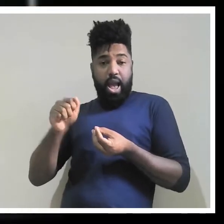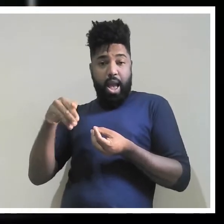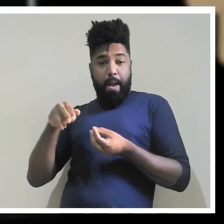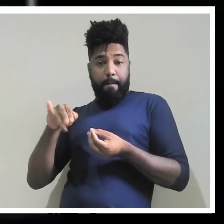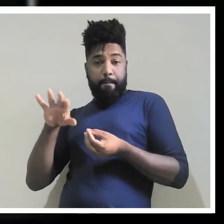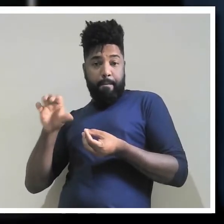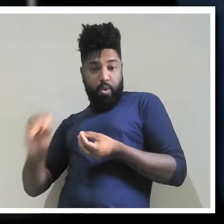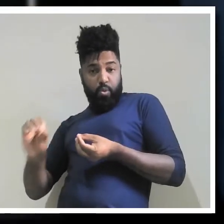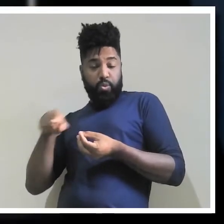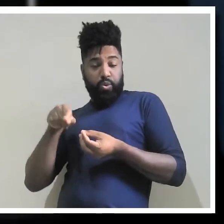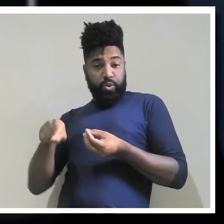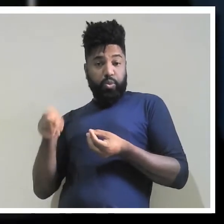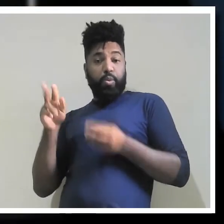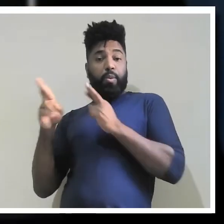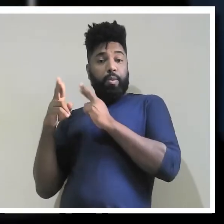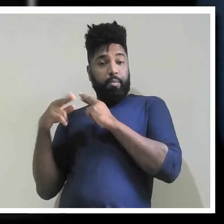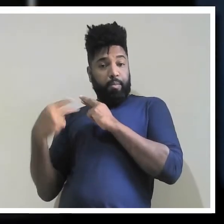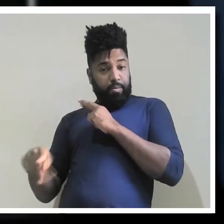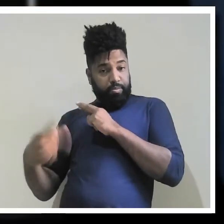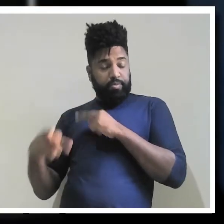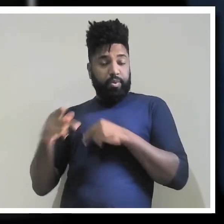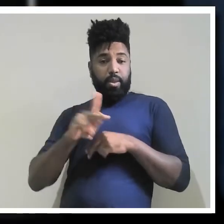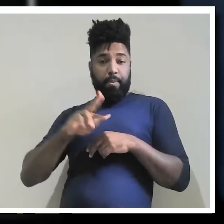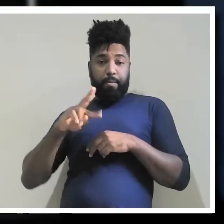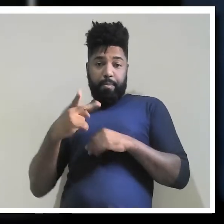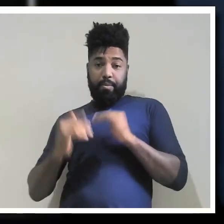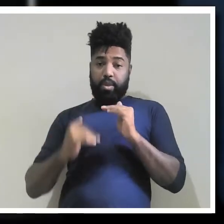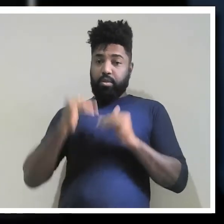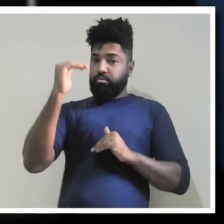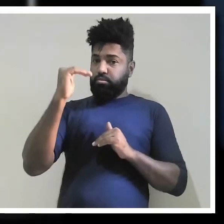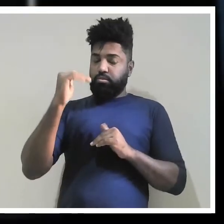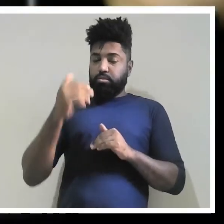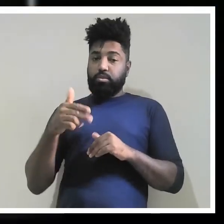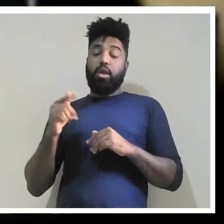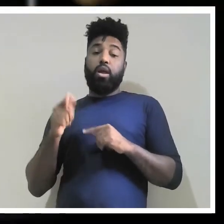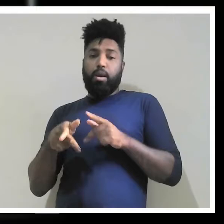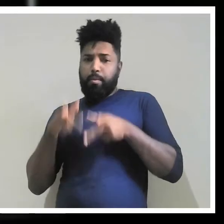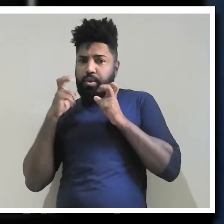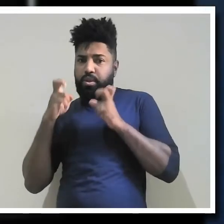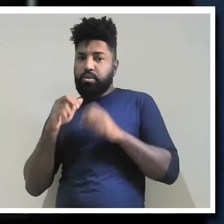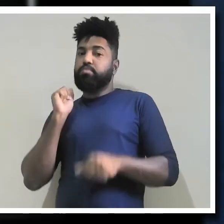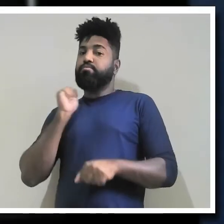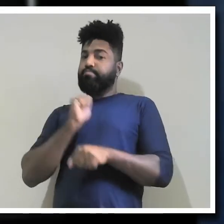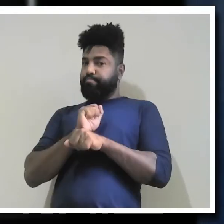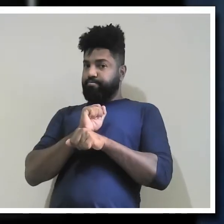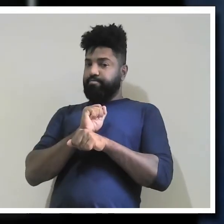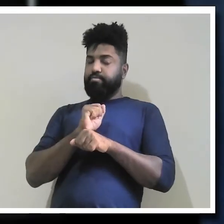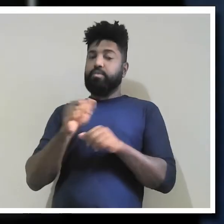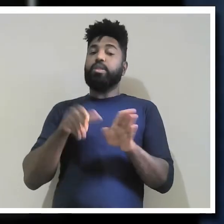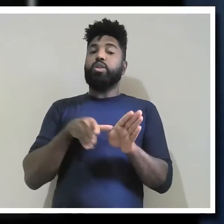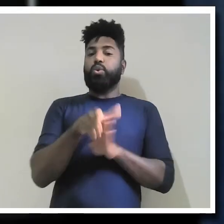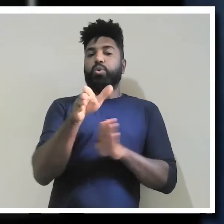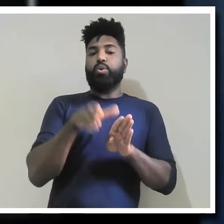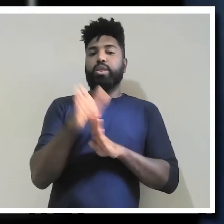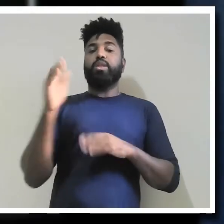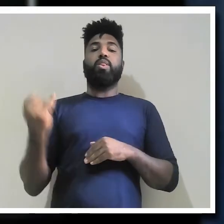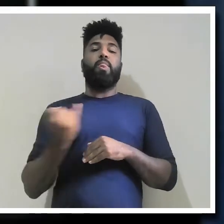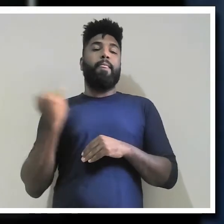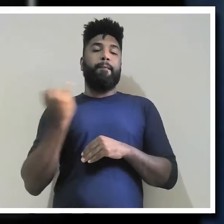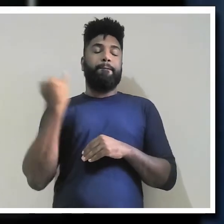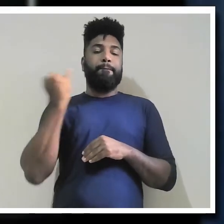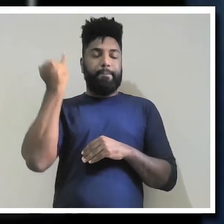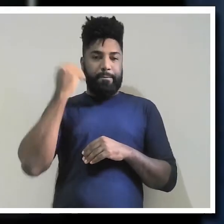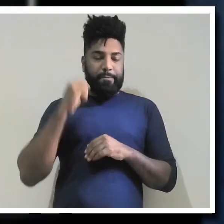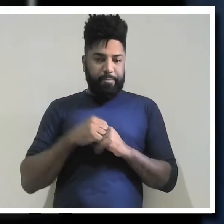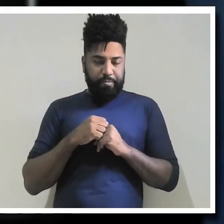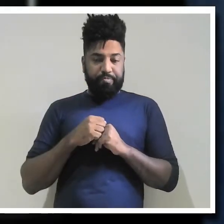pH. Mas logo que isso for detectado, nós podemos parar esse sistema, e aqui vai uma recomendação muito importante. O primeiro